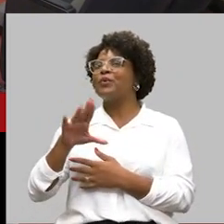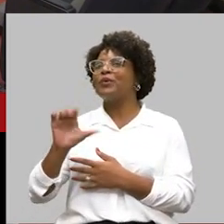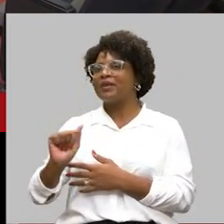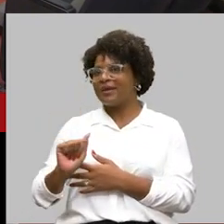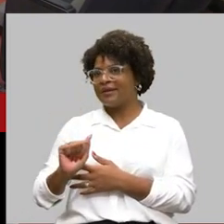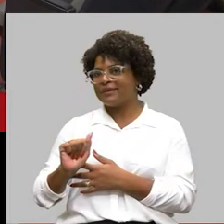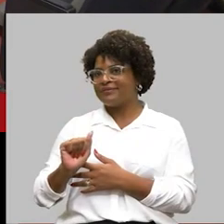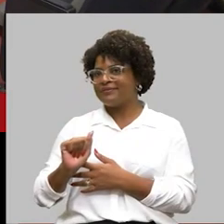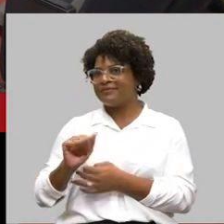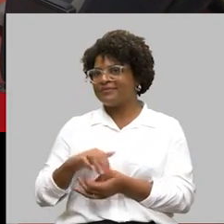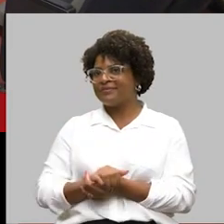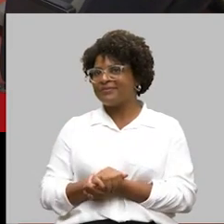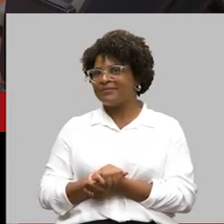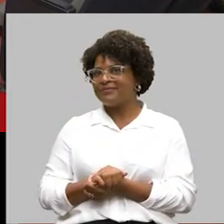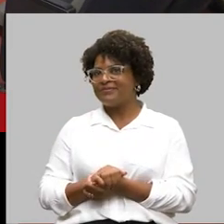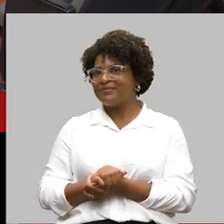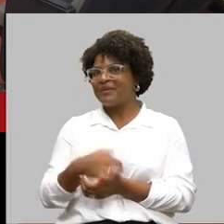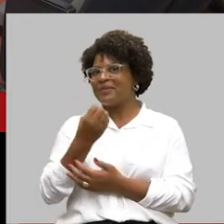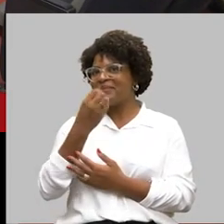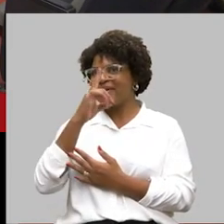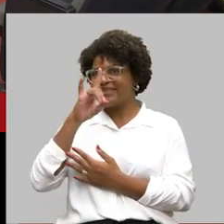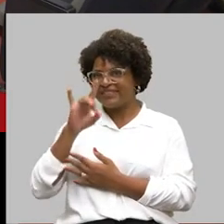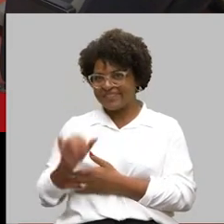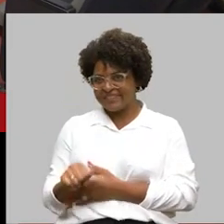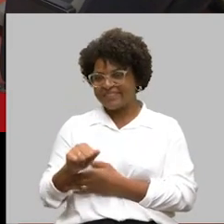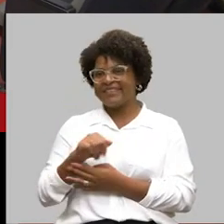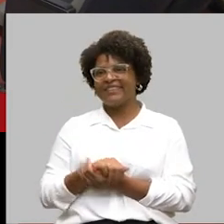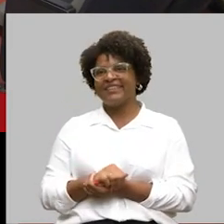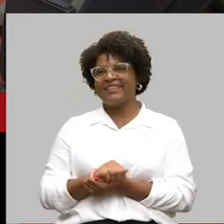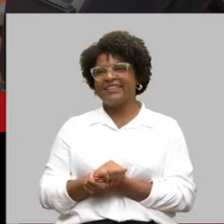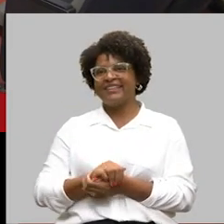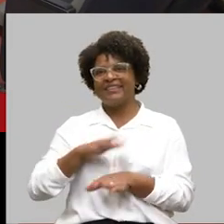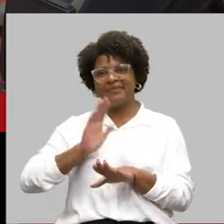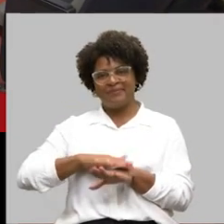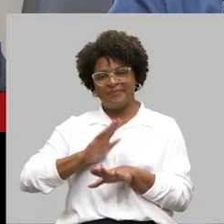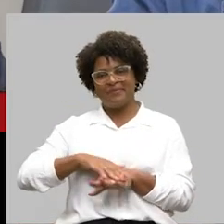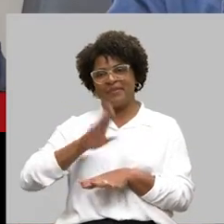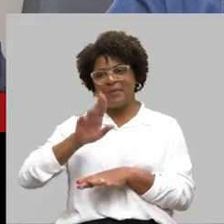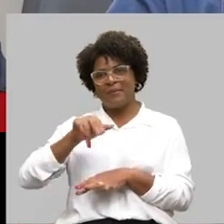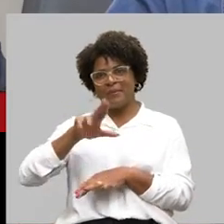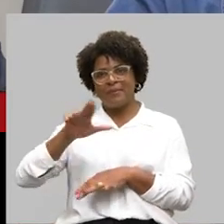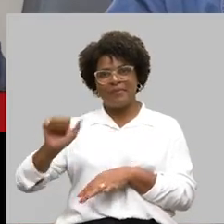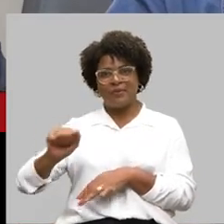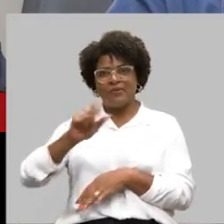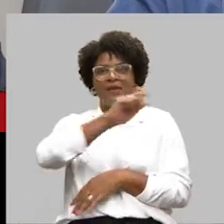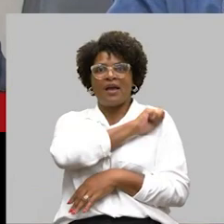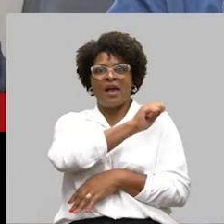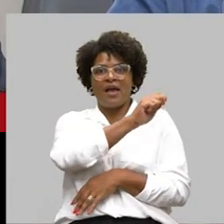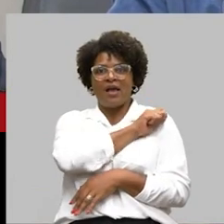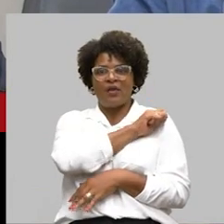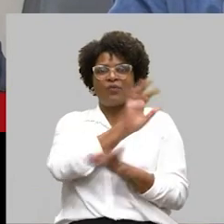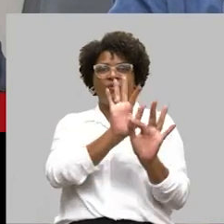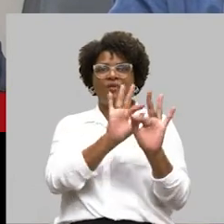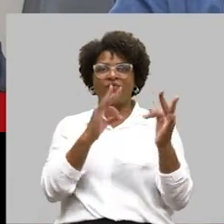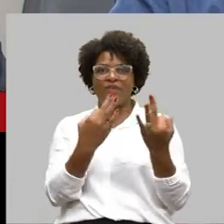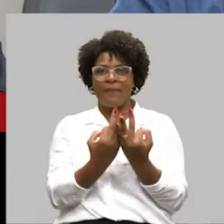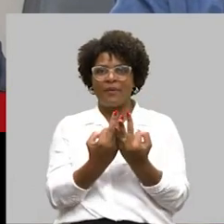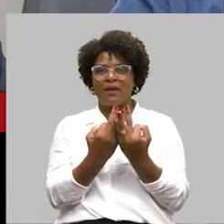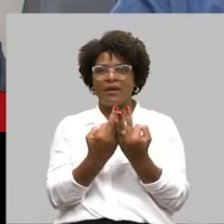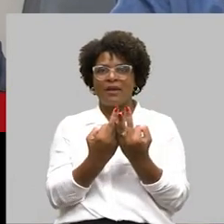Bruna Bom dia eh eu sou a Bruna sou aluna da escola família Agrícola de natalândia